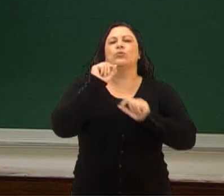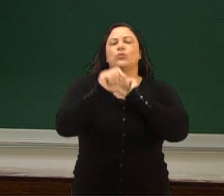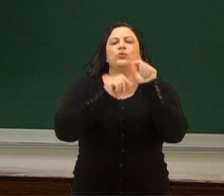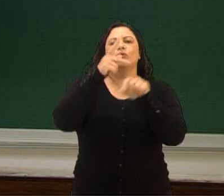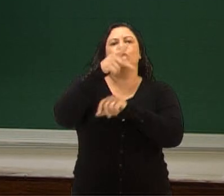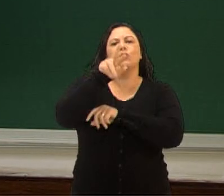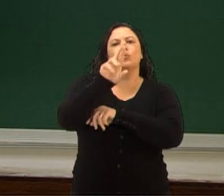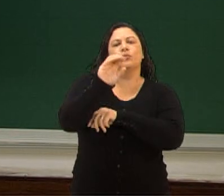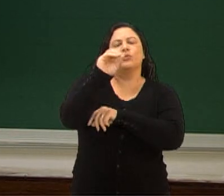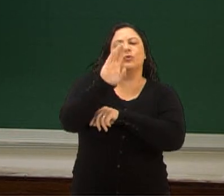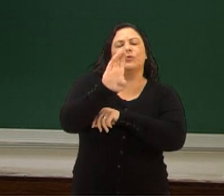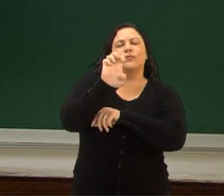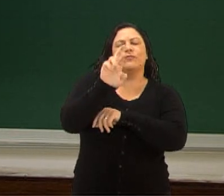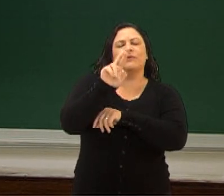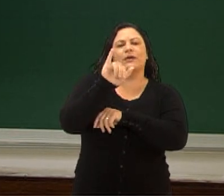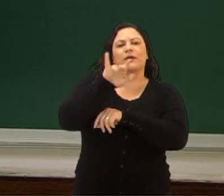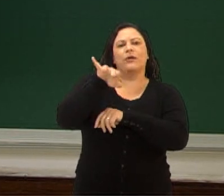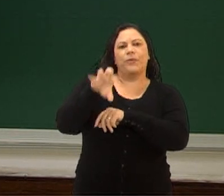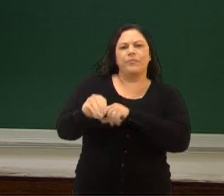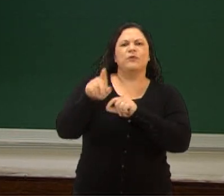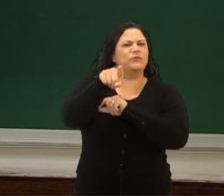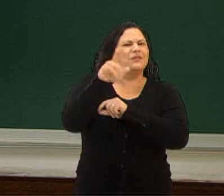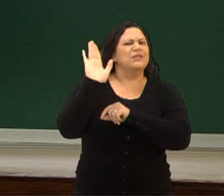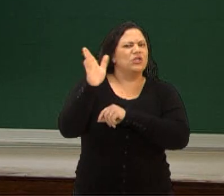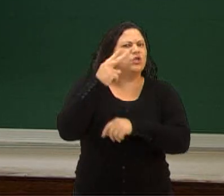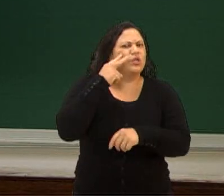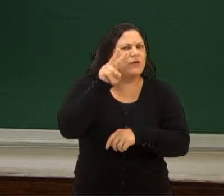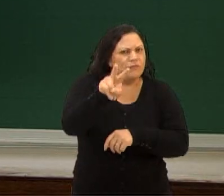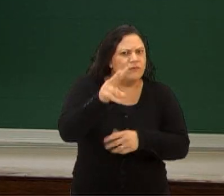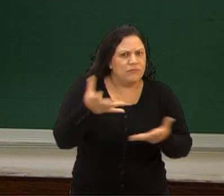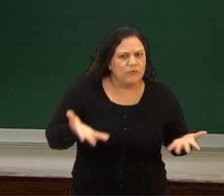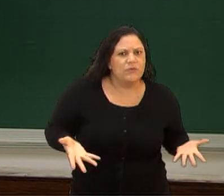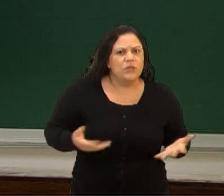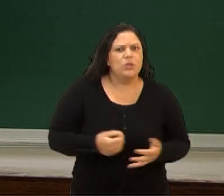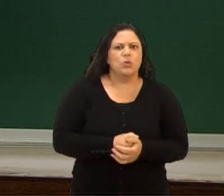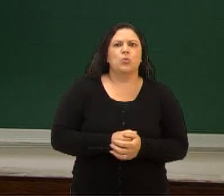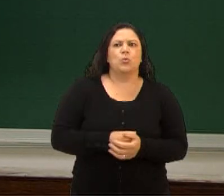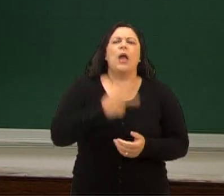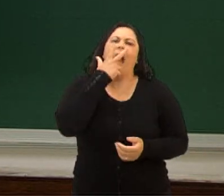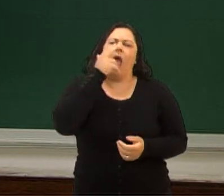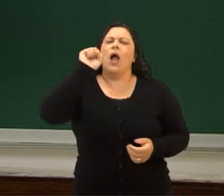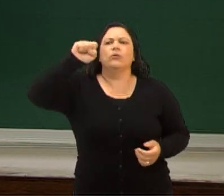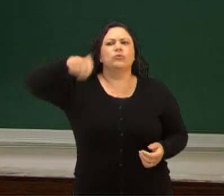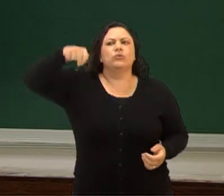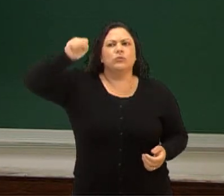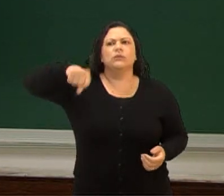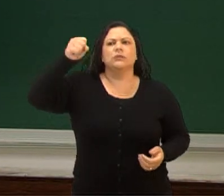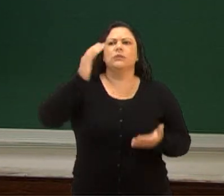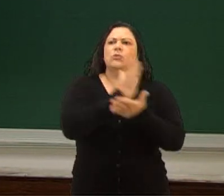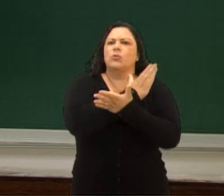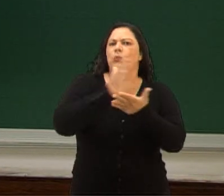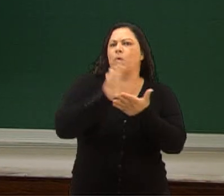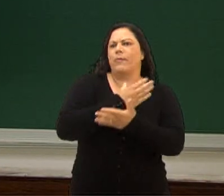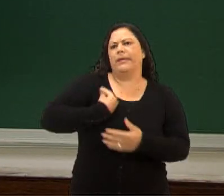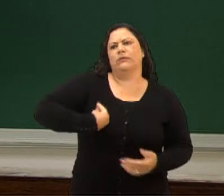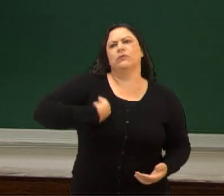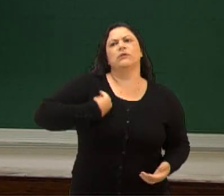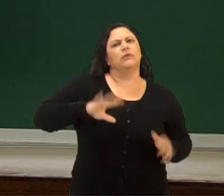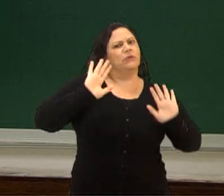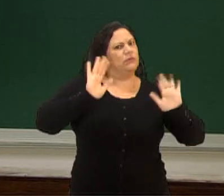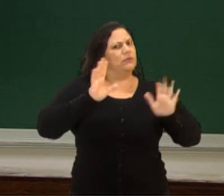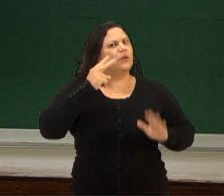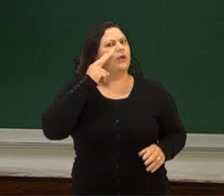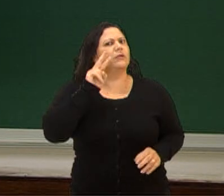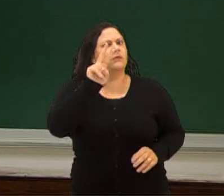provérbios. Você já ouviu algum? Eu tenho certeza que em algum momento da sua vida alguém já te disse algum provérbio ou você já usou algum provérbio